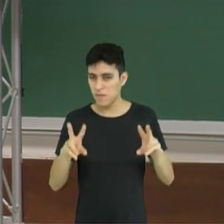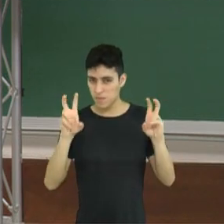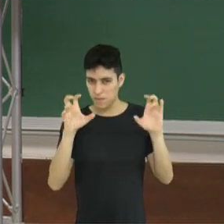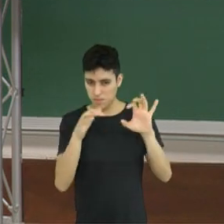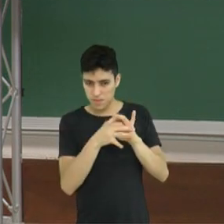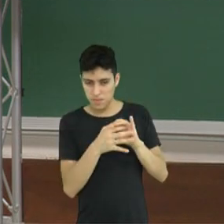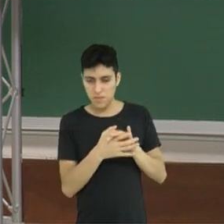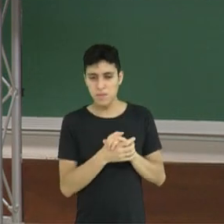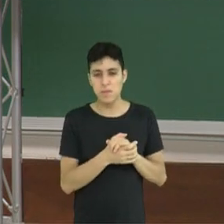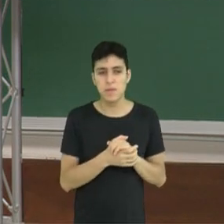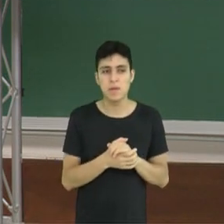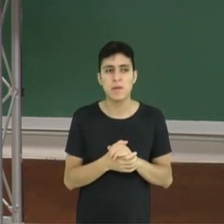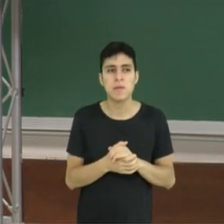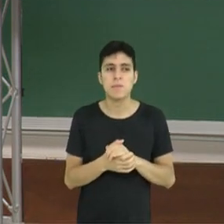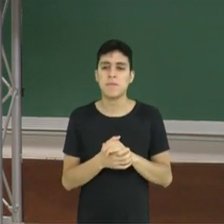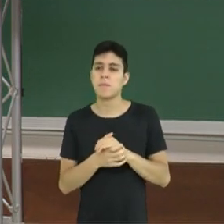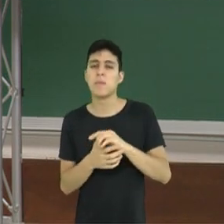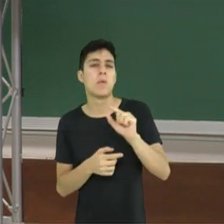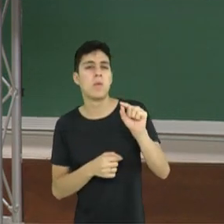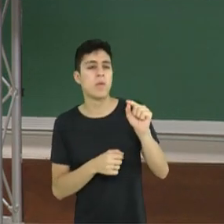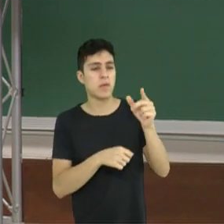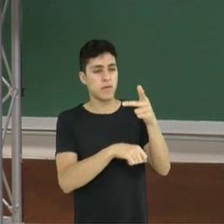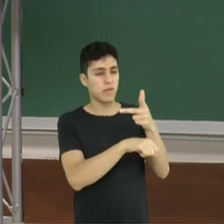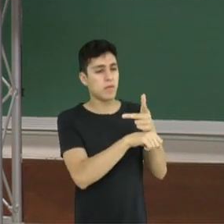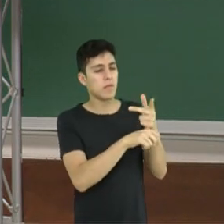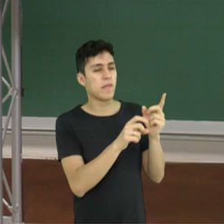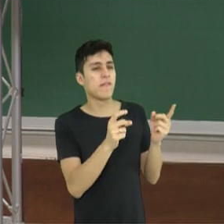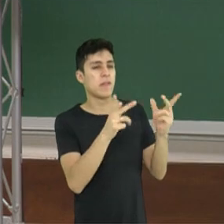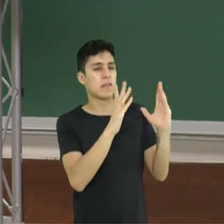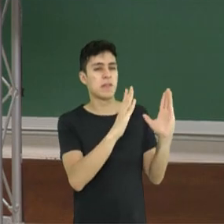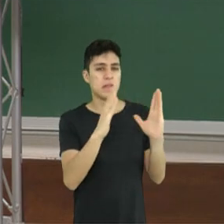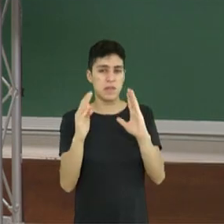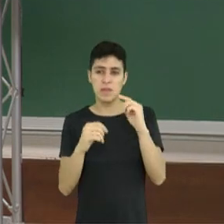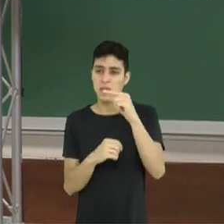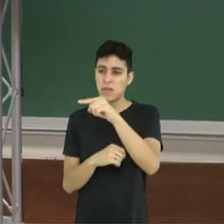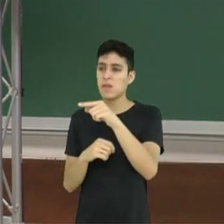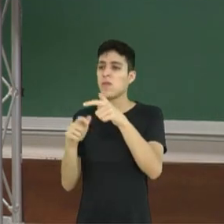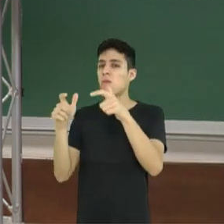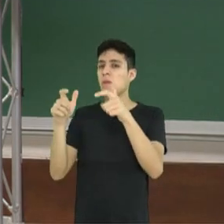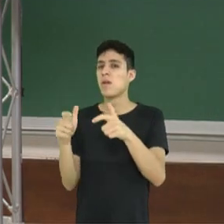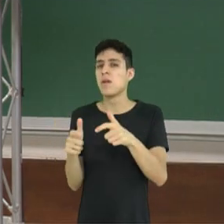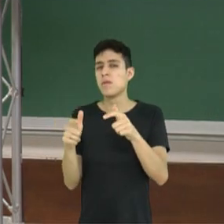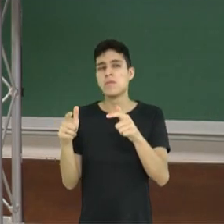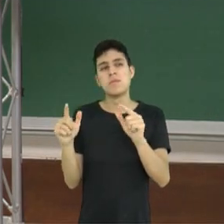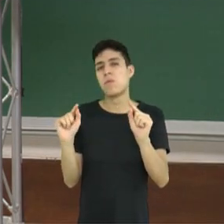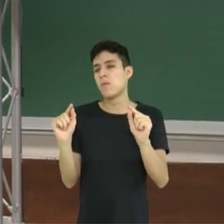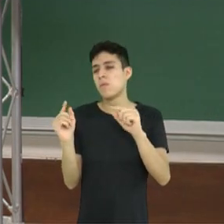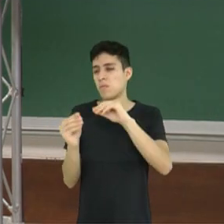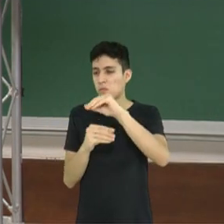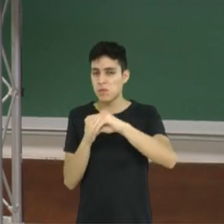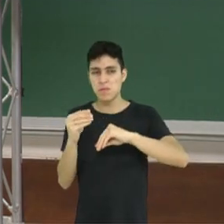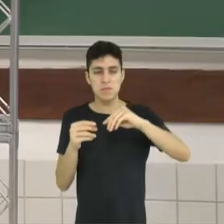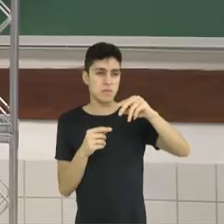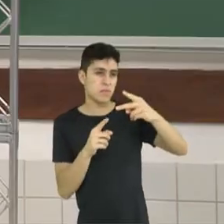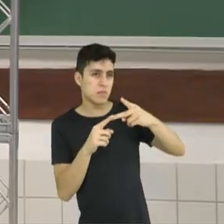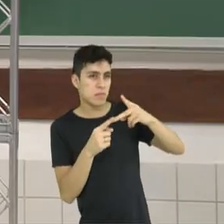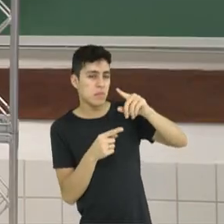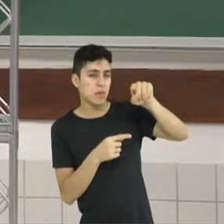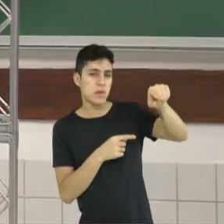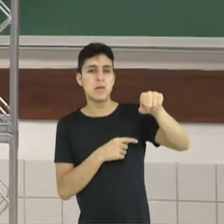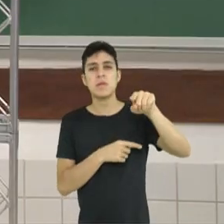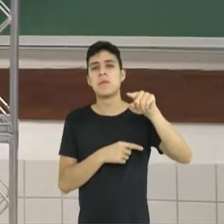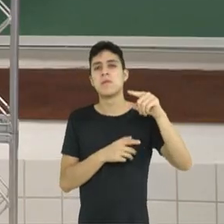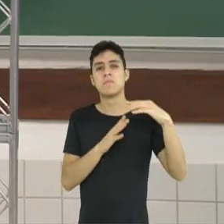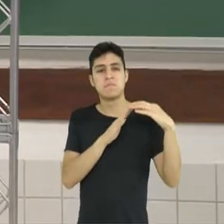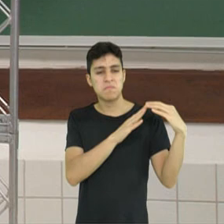pessoal do amor Jackson pegava Você vendia o filme por partes e nos vaudevilles a pessoa exibir por mim podia misturar até o filme o filme